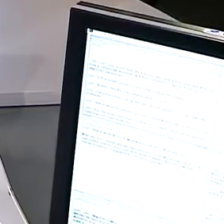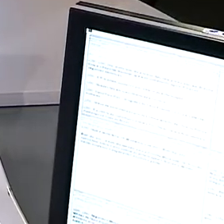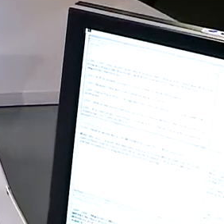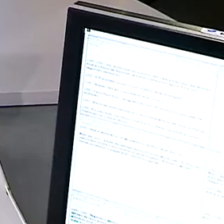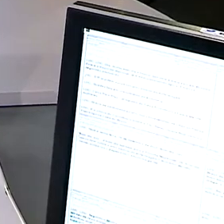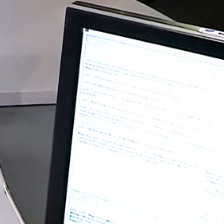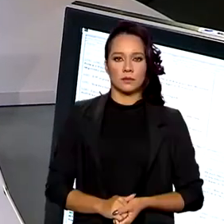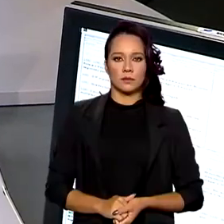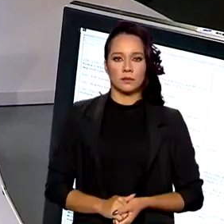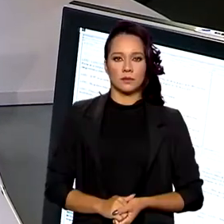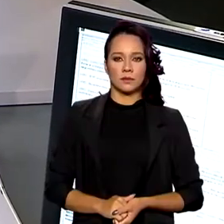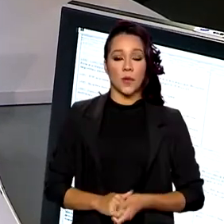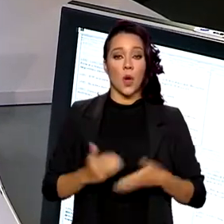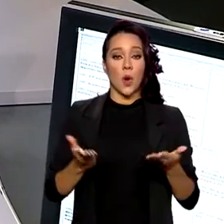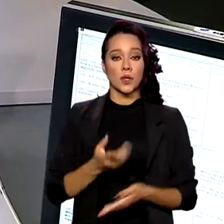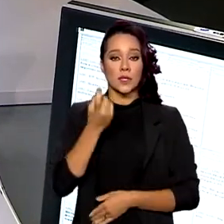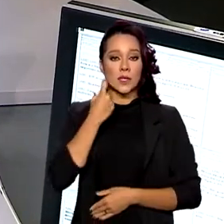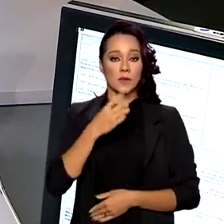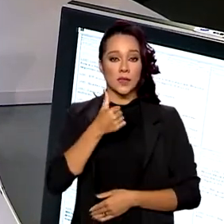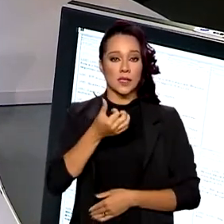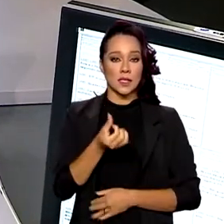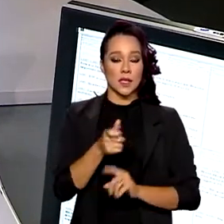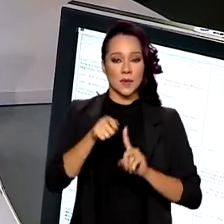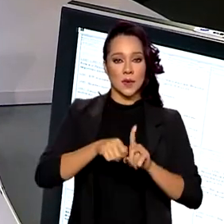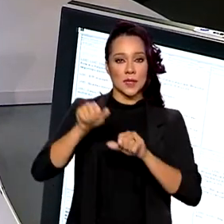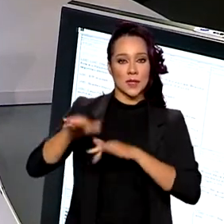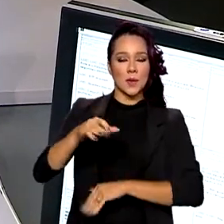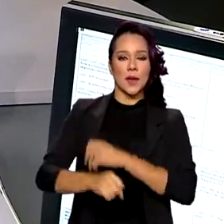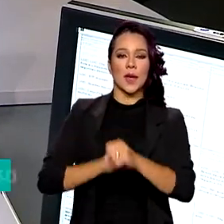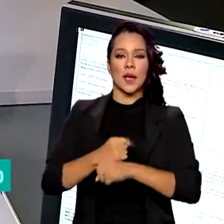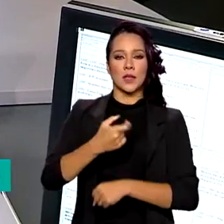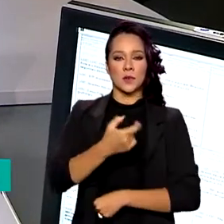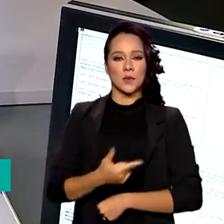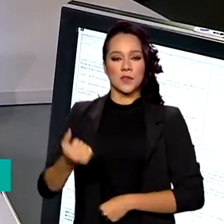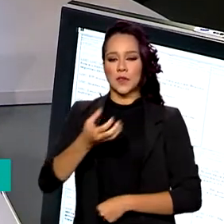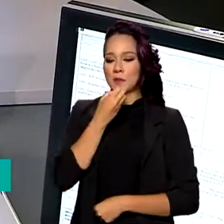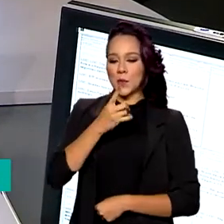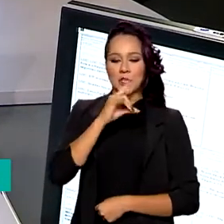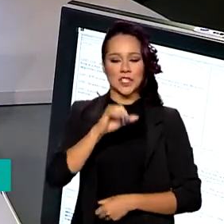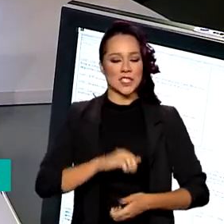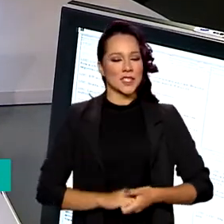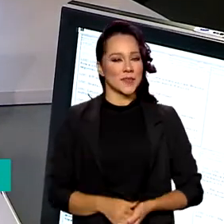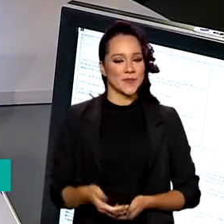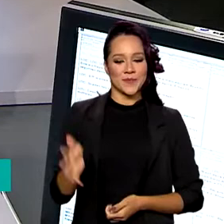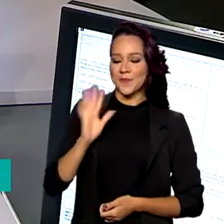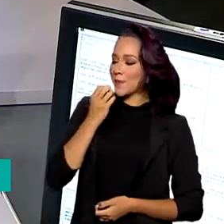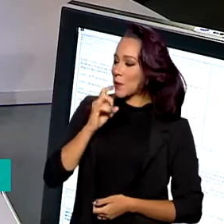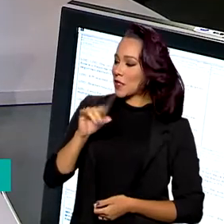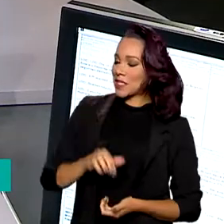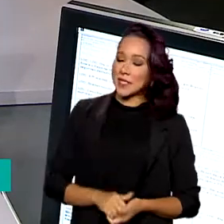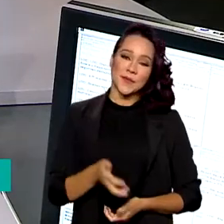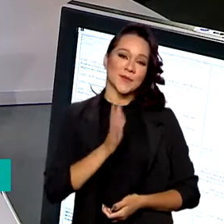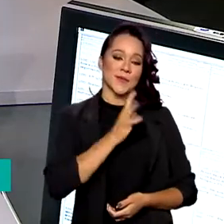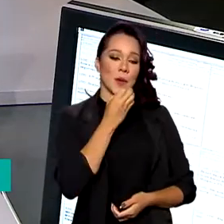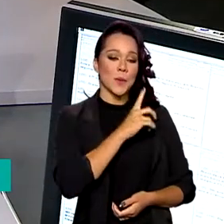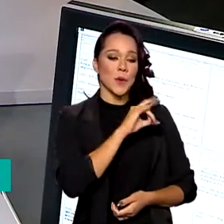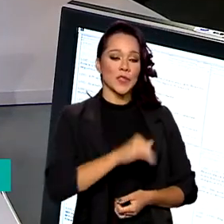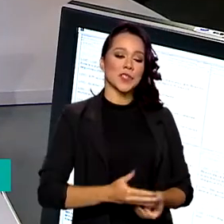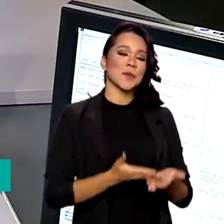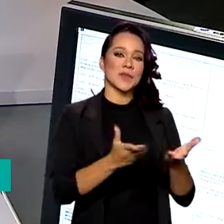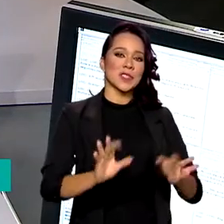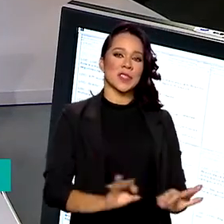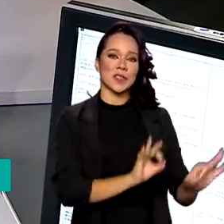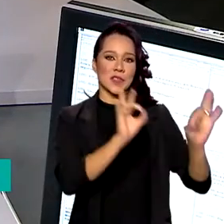hoje é sexta-feira 16 de setembro de 2022 Bom dia Monique Castilho Bom dia Miguelzinho Martins Bom dia